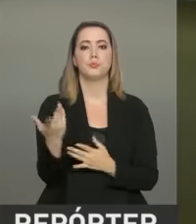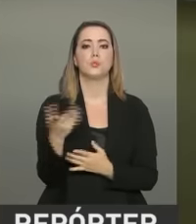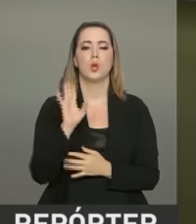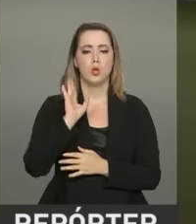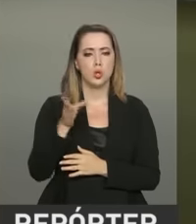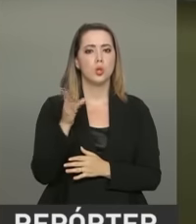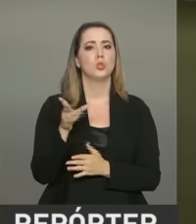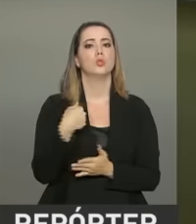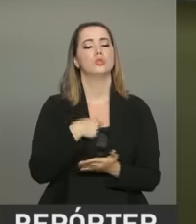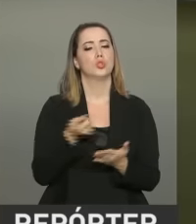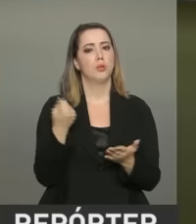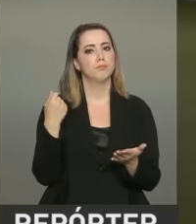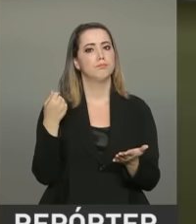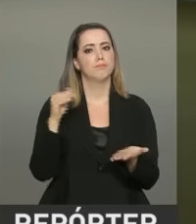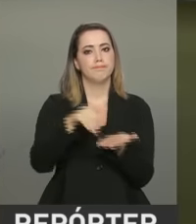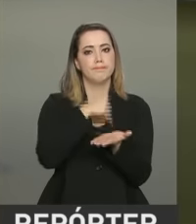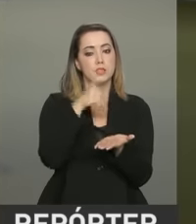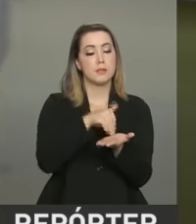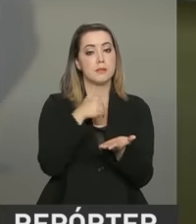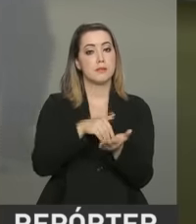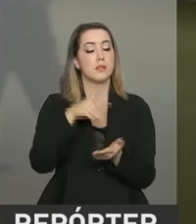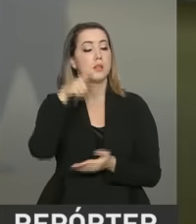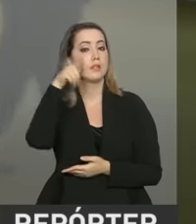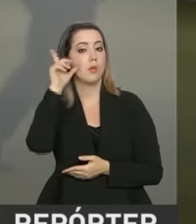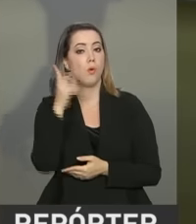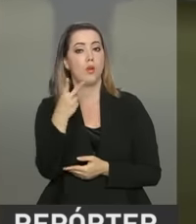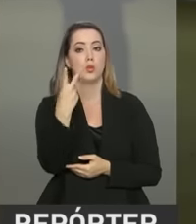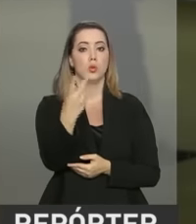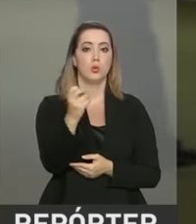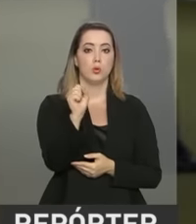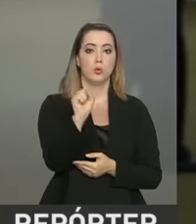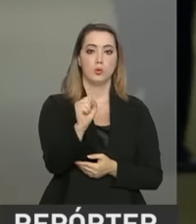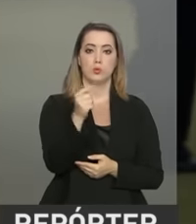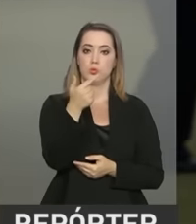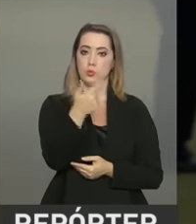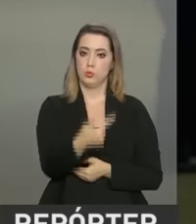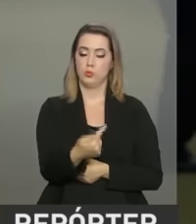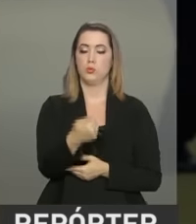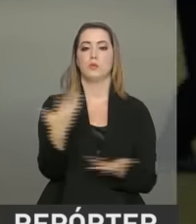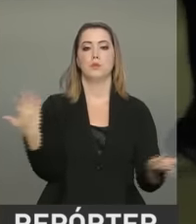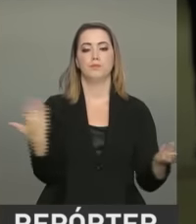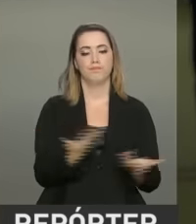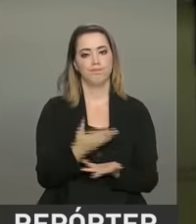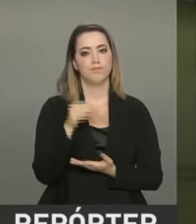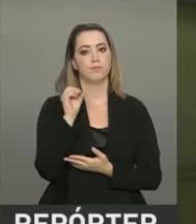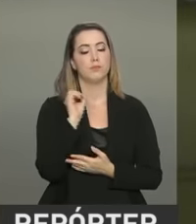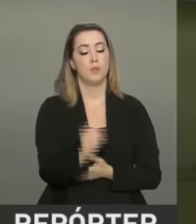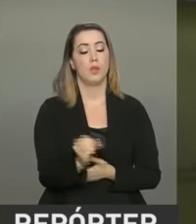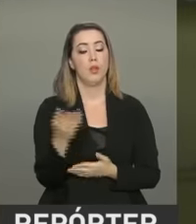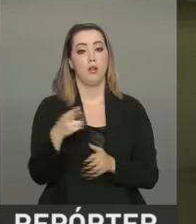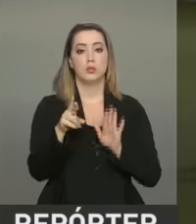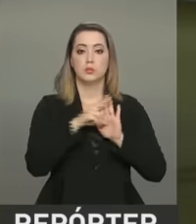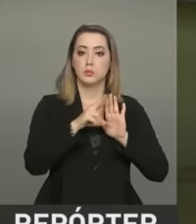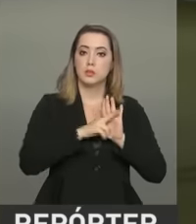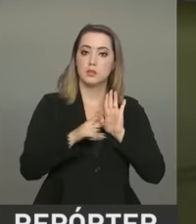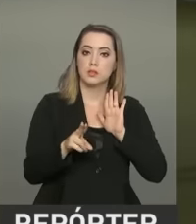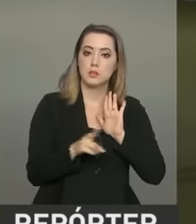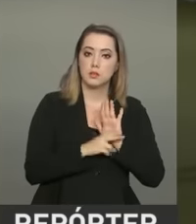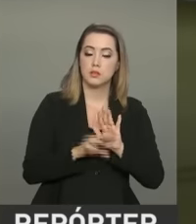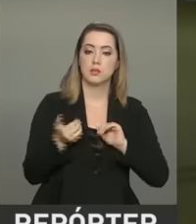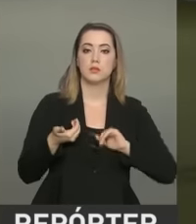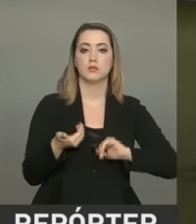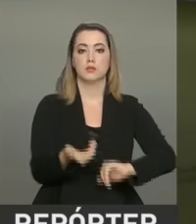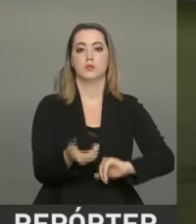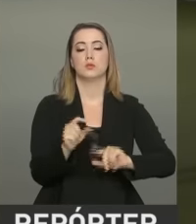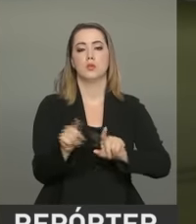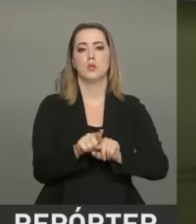à noite aqui na Câmara e recebeu o número 287. Pelo regimento da Câmara dos Deputados e do Congresso